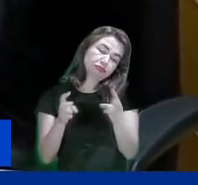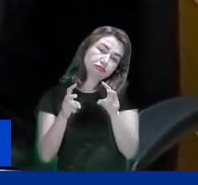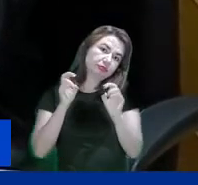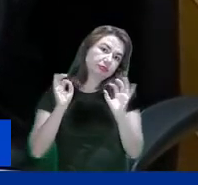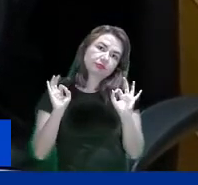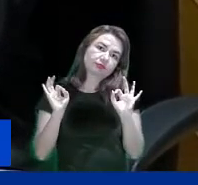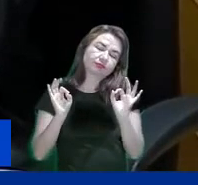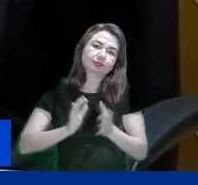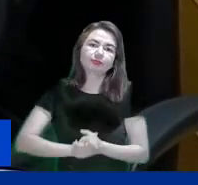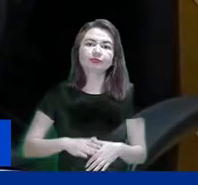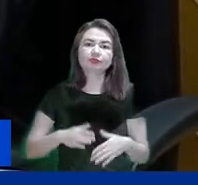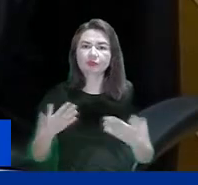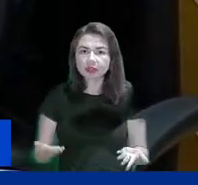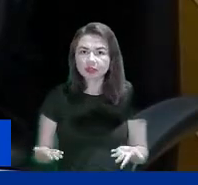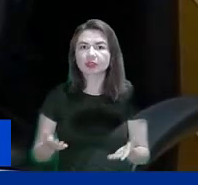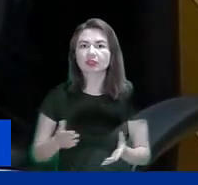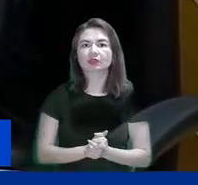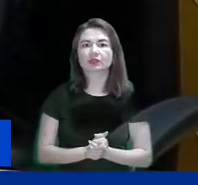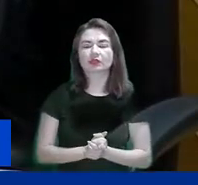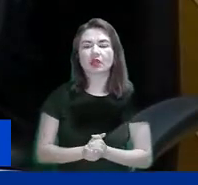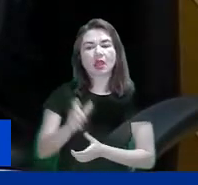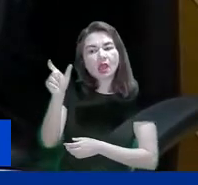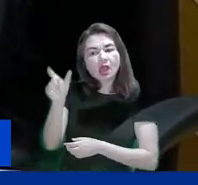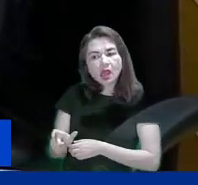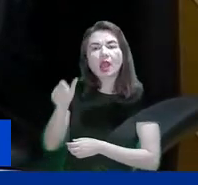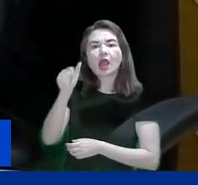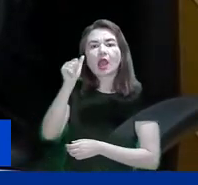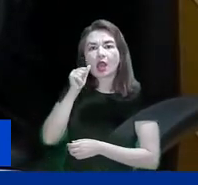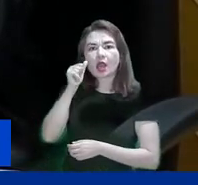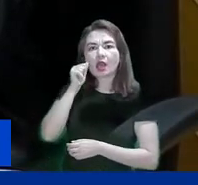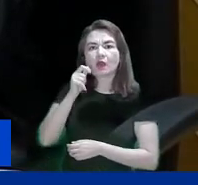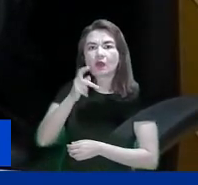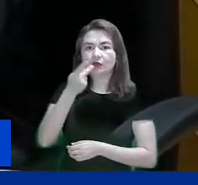ponto trazido à discussão pela embargante trata